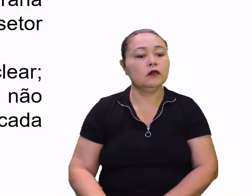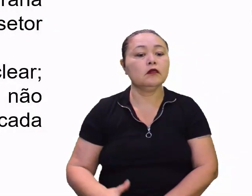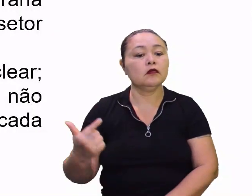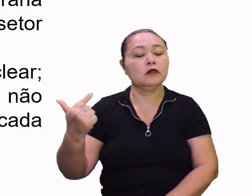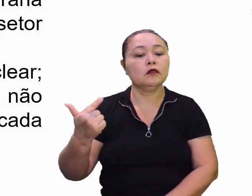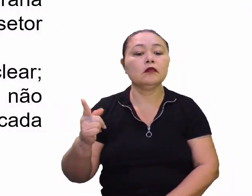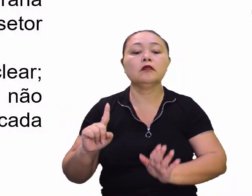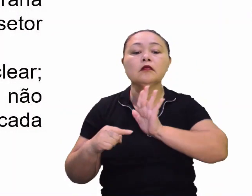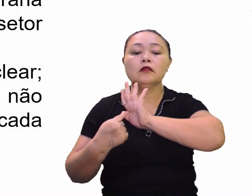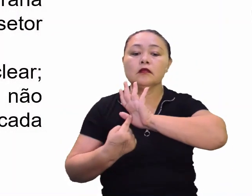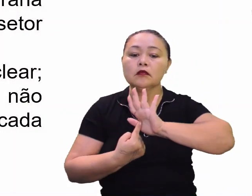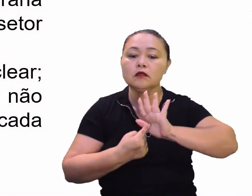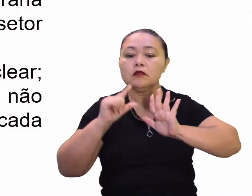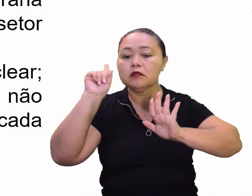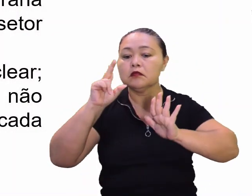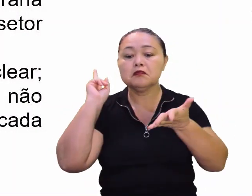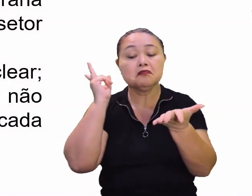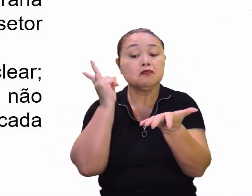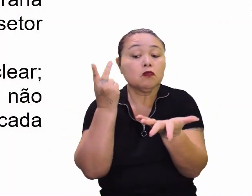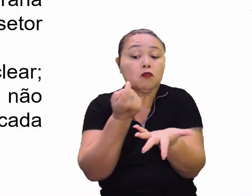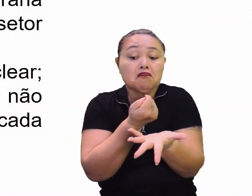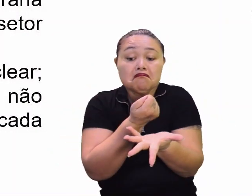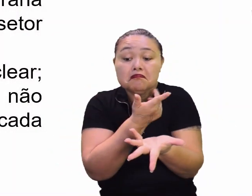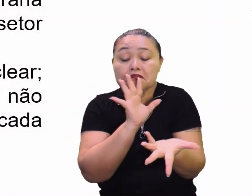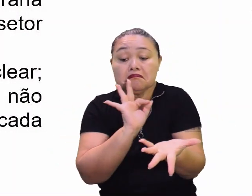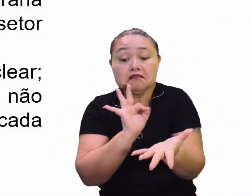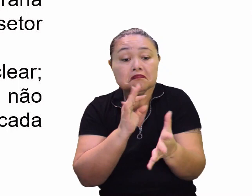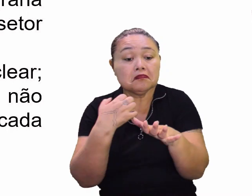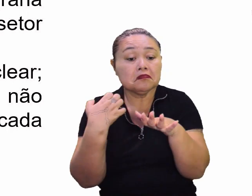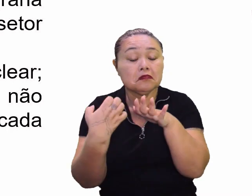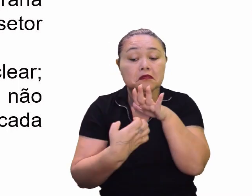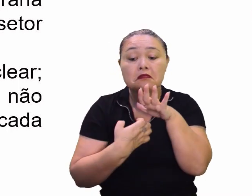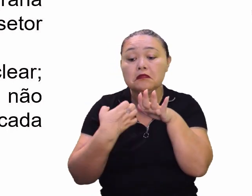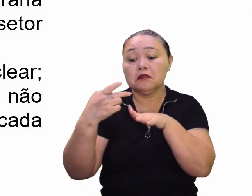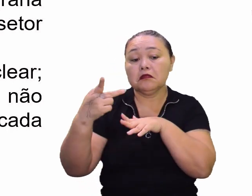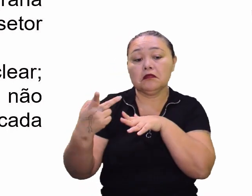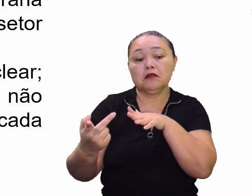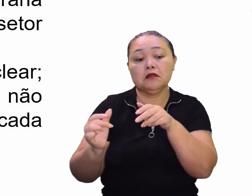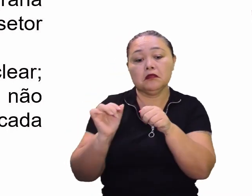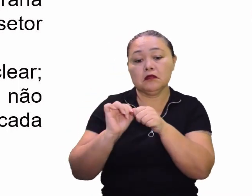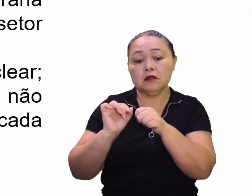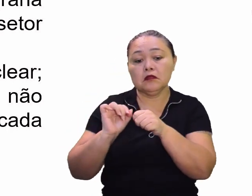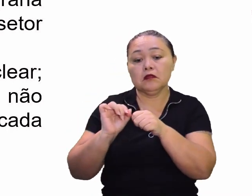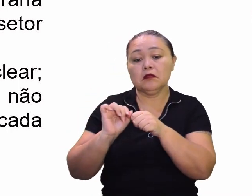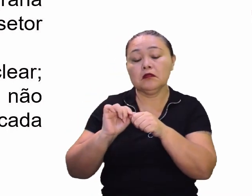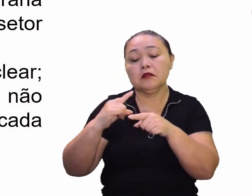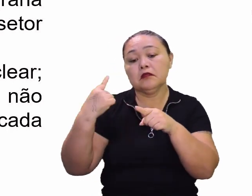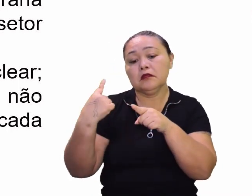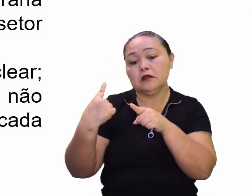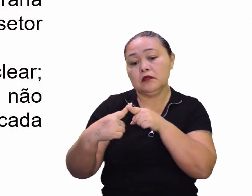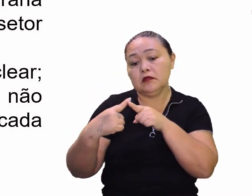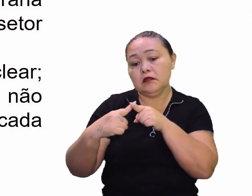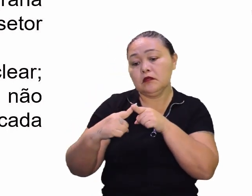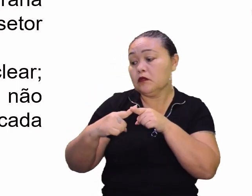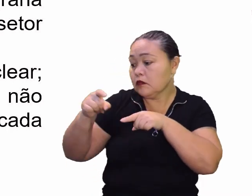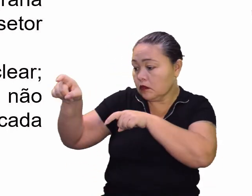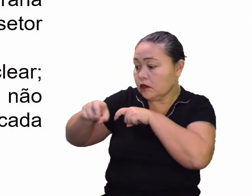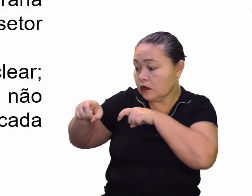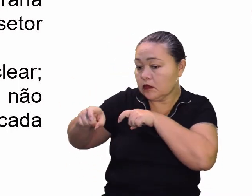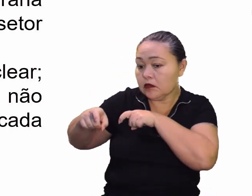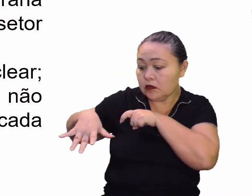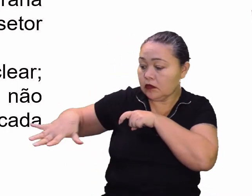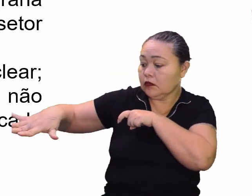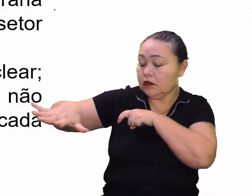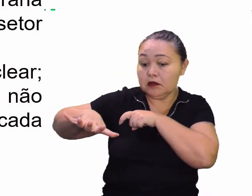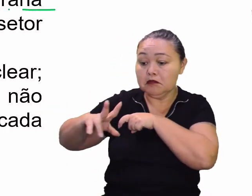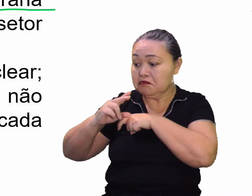na 2? Apresenta uma baixa ou mesmo incipiente produção industrial em virtude da forte